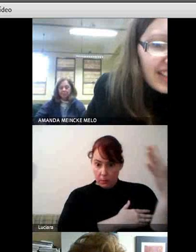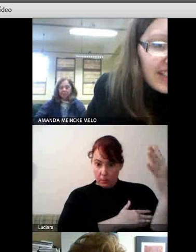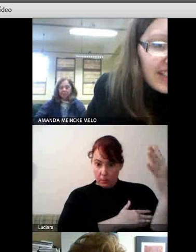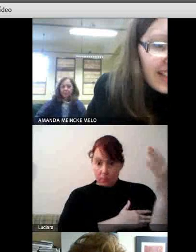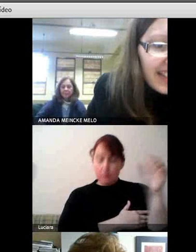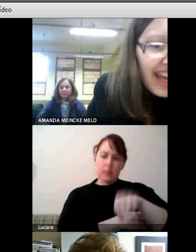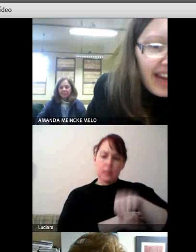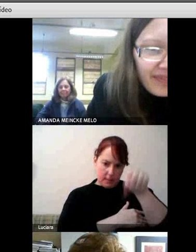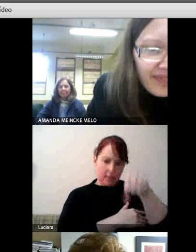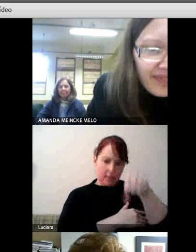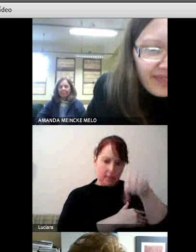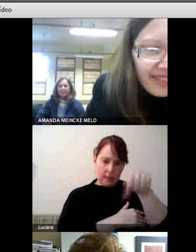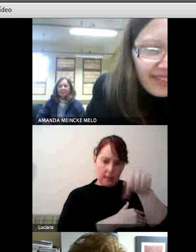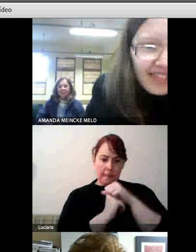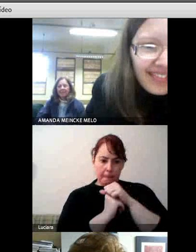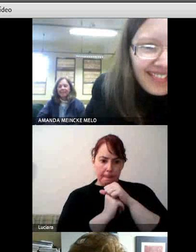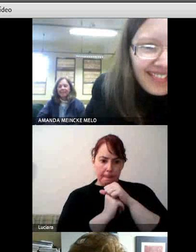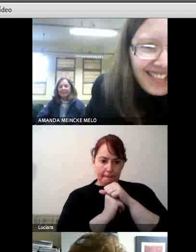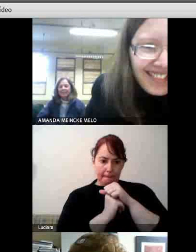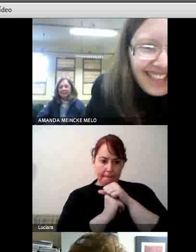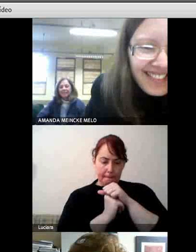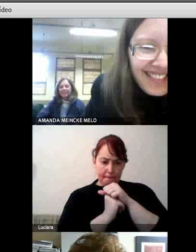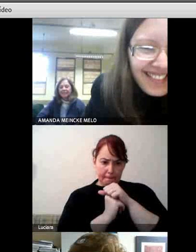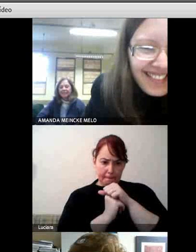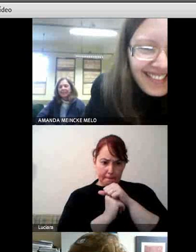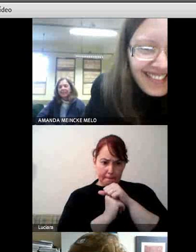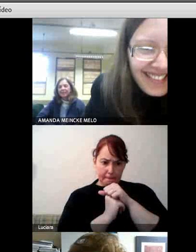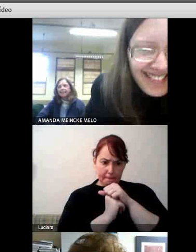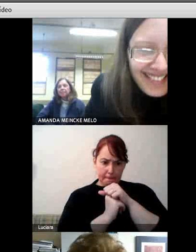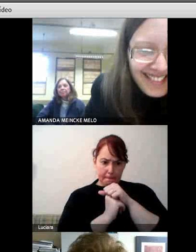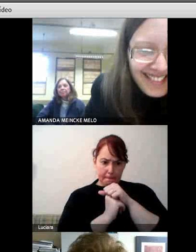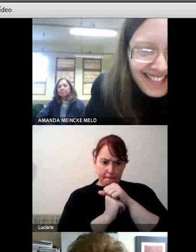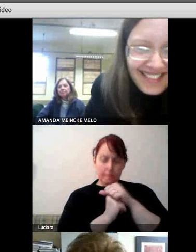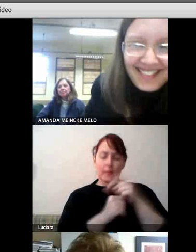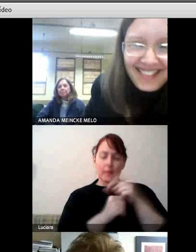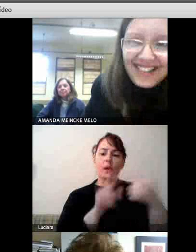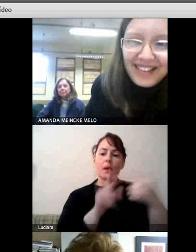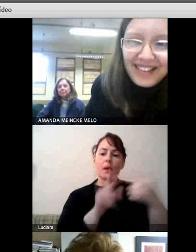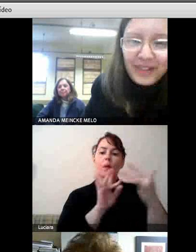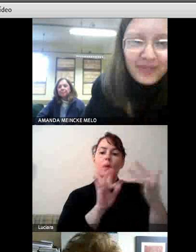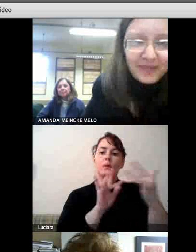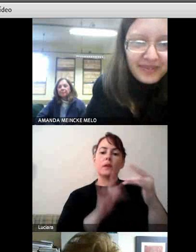Cristina do NTE. Ele fez uma provocação, eu acho, né, em relação aos materiais